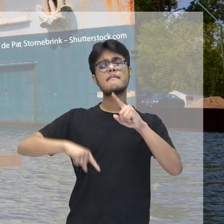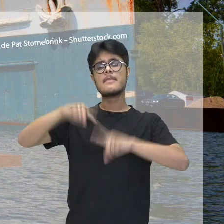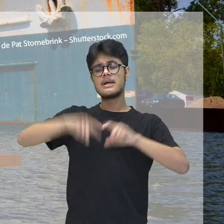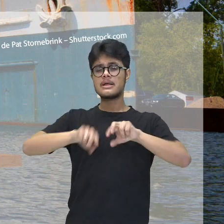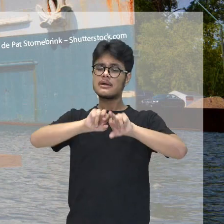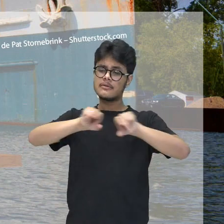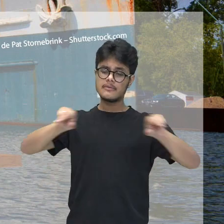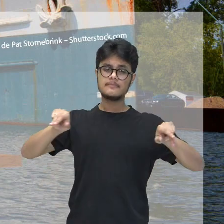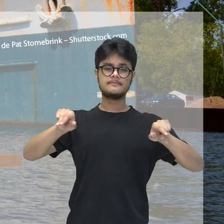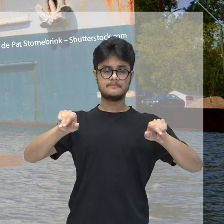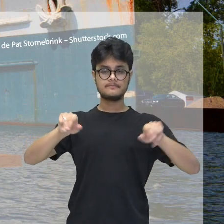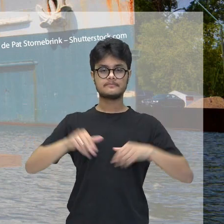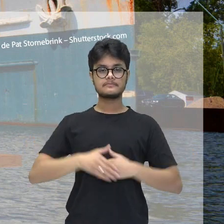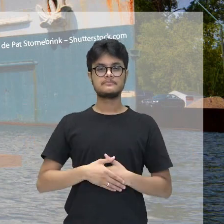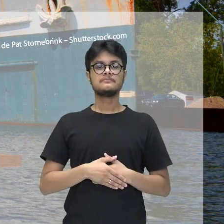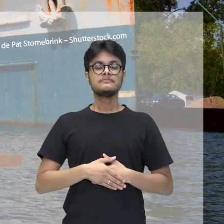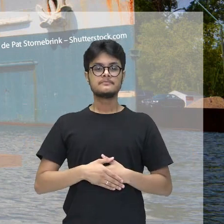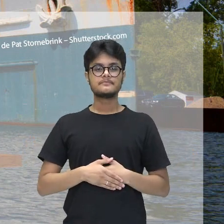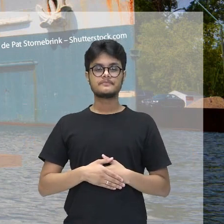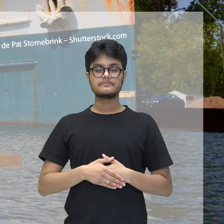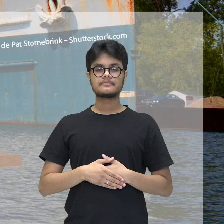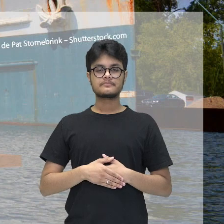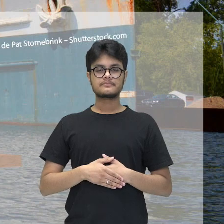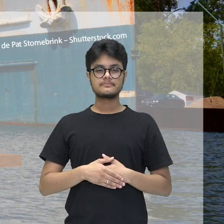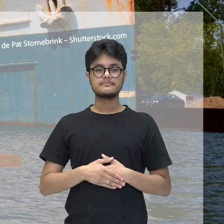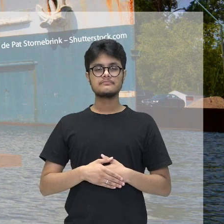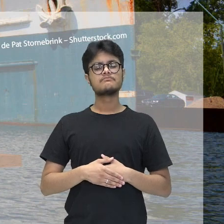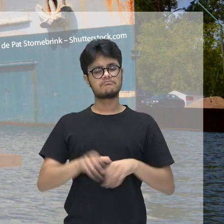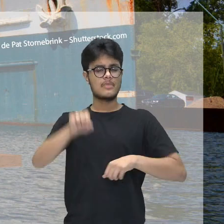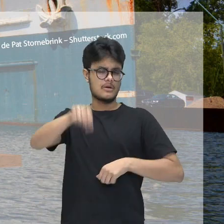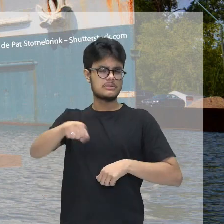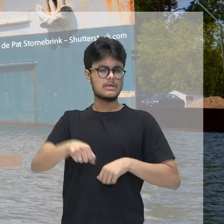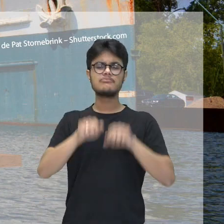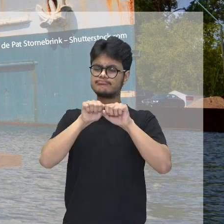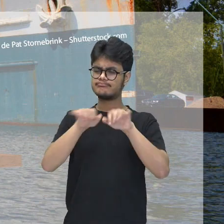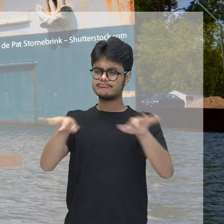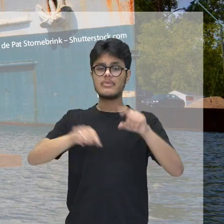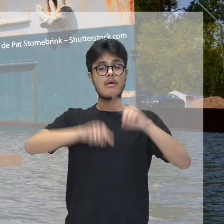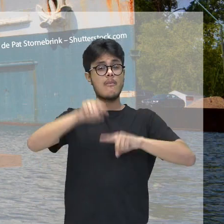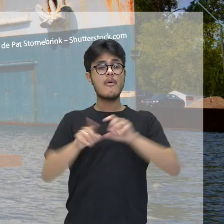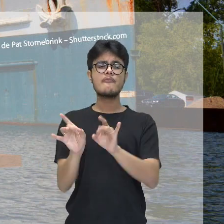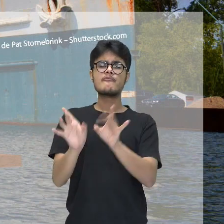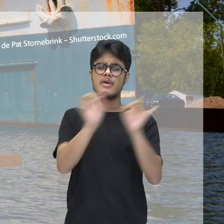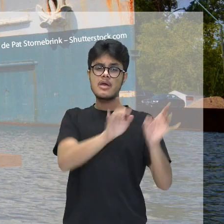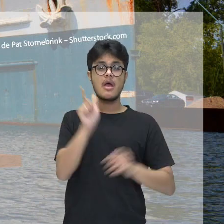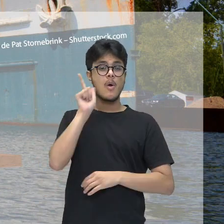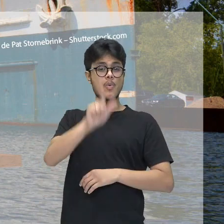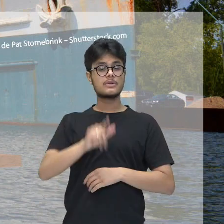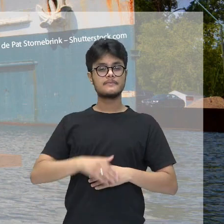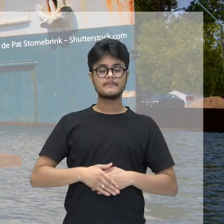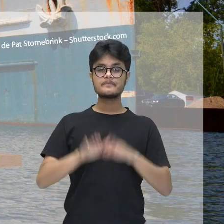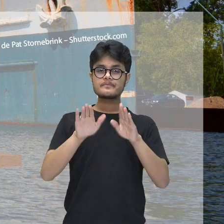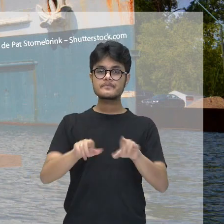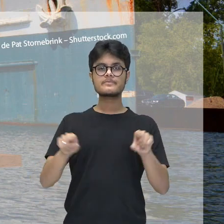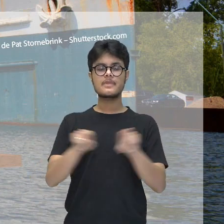para outro, que as mercadorias fossem assim distribuídas, né? E,